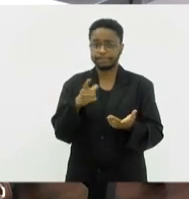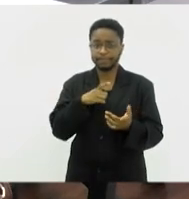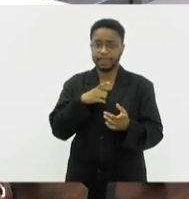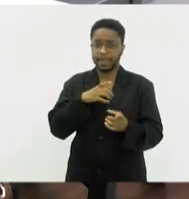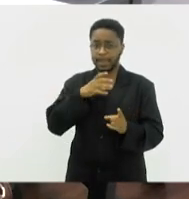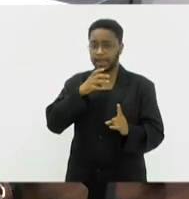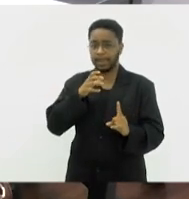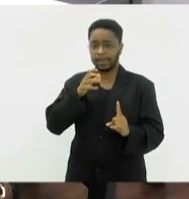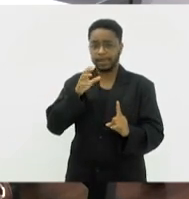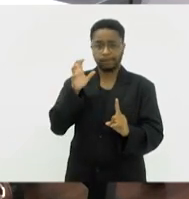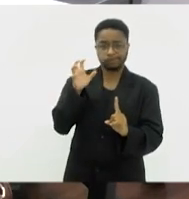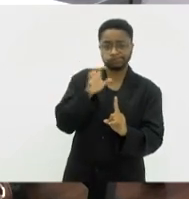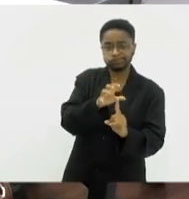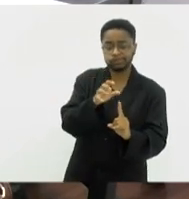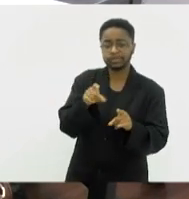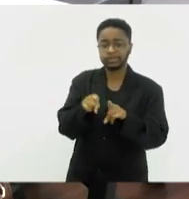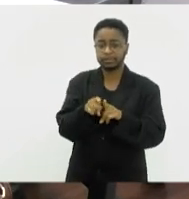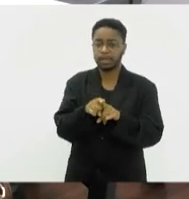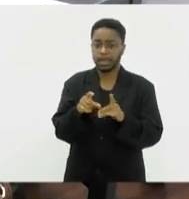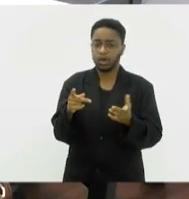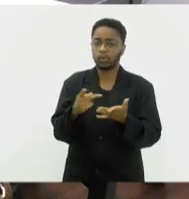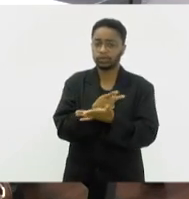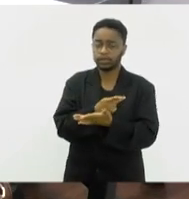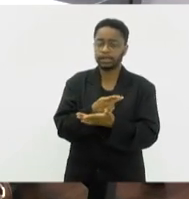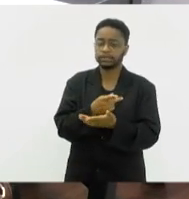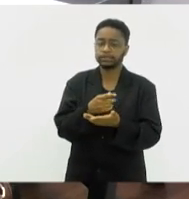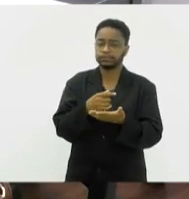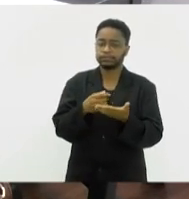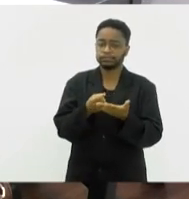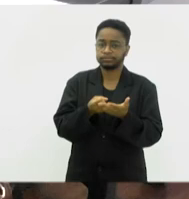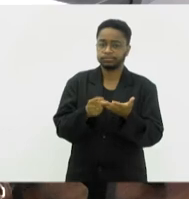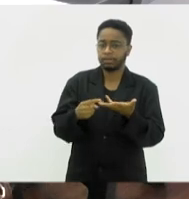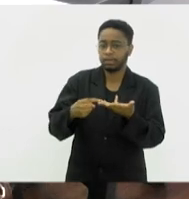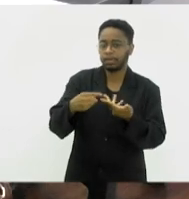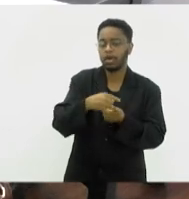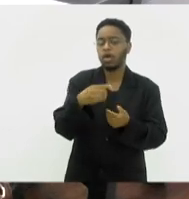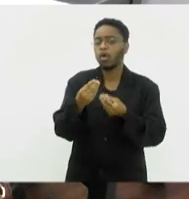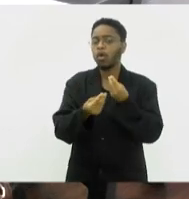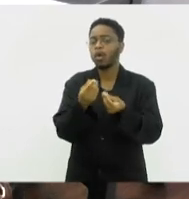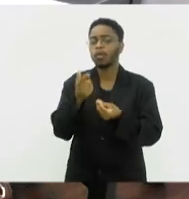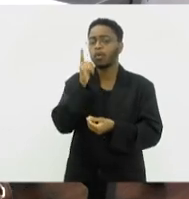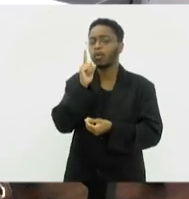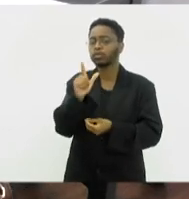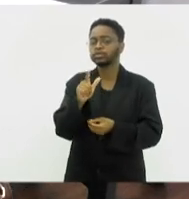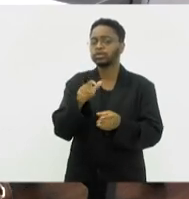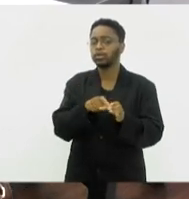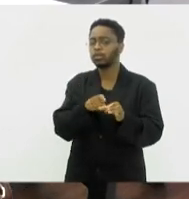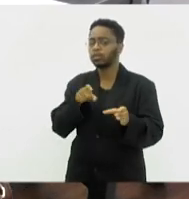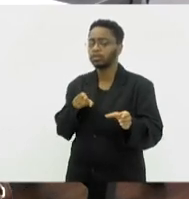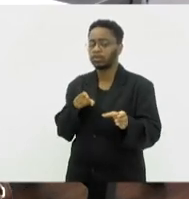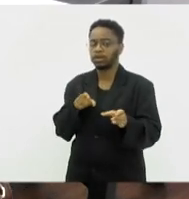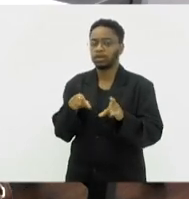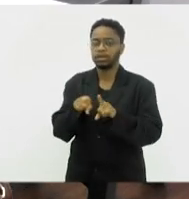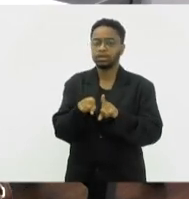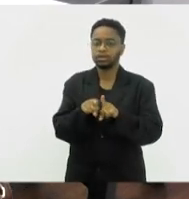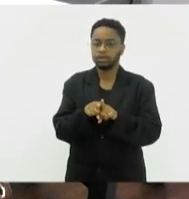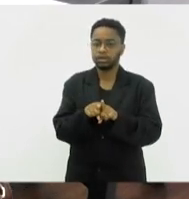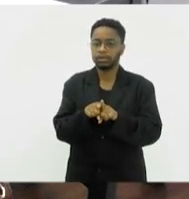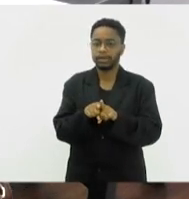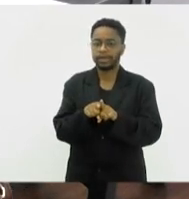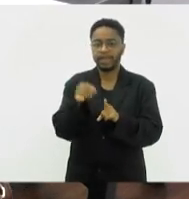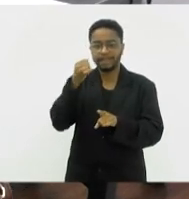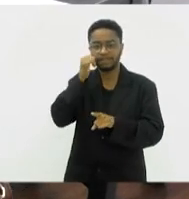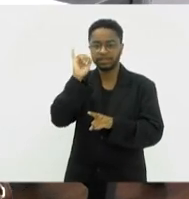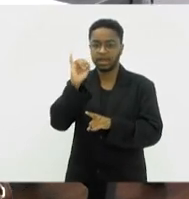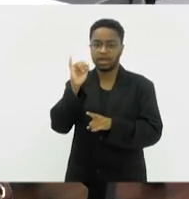ameaçados, as situações são muito recorrentes. Como que você conseguiu sair desse processo e, de fato, não ser